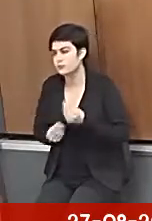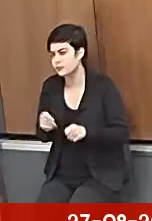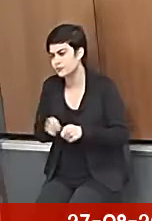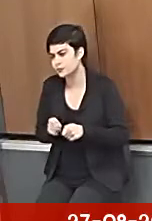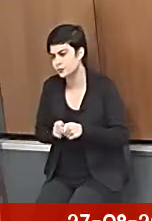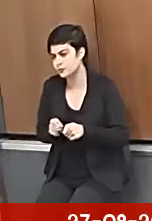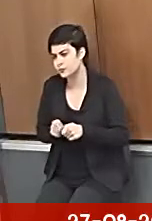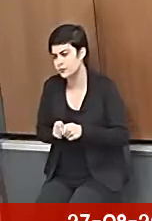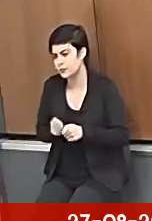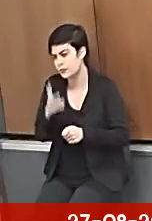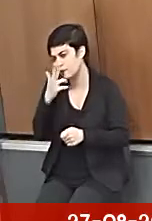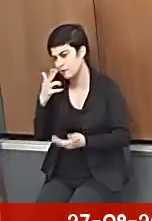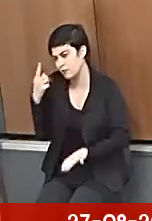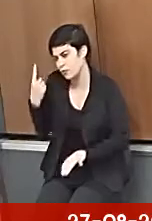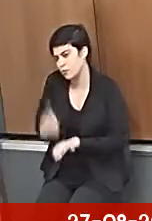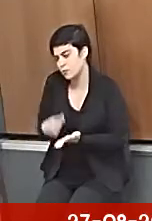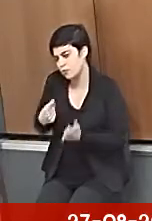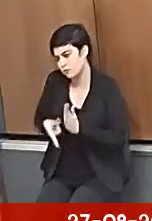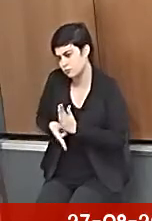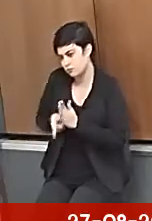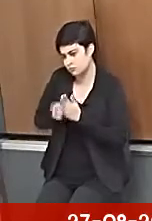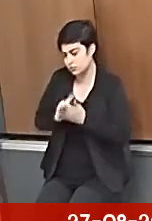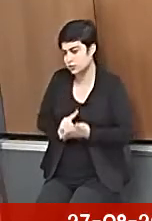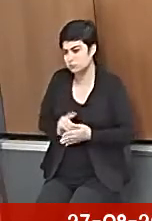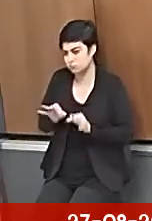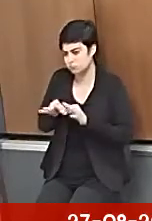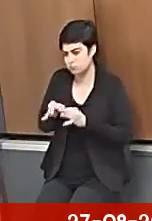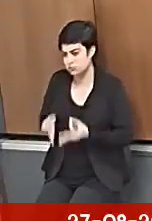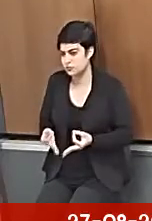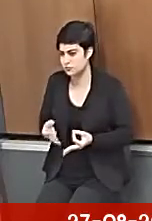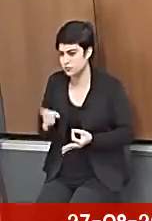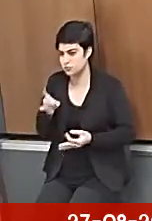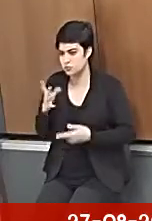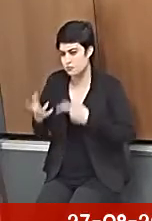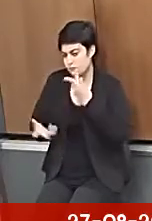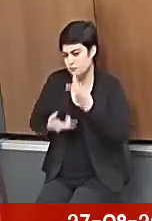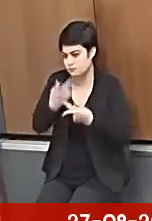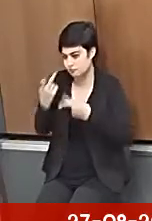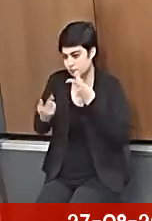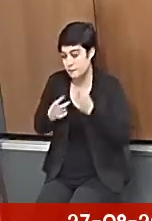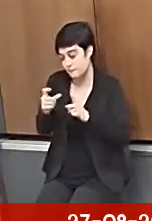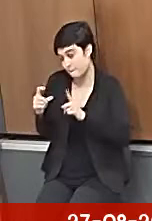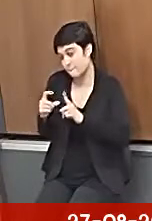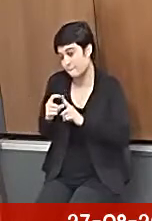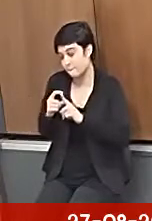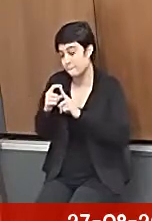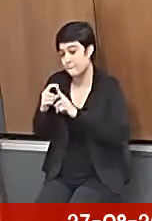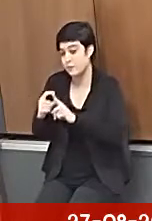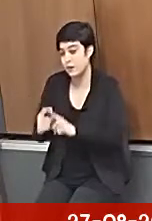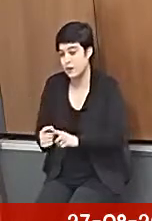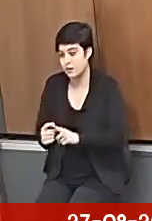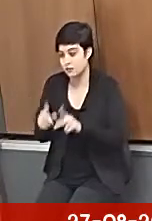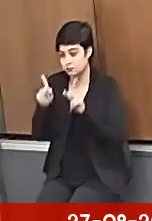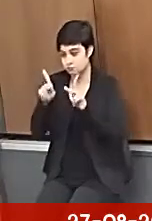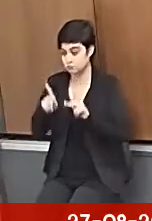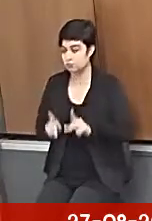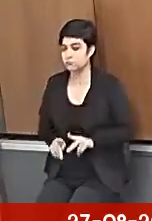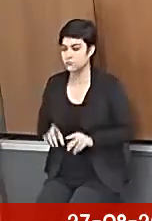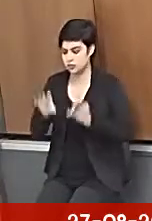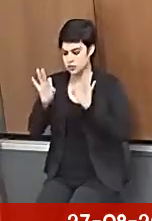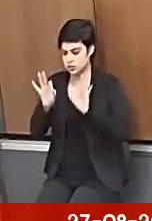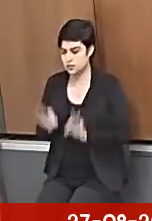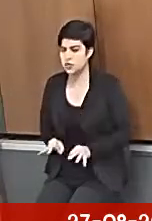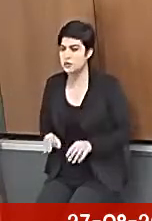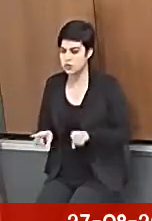firmar um pré acordo né mesmo que seja a palavra errado porque eu entendo que palavras de que vinham de pessoas de honra elas têm